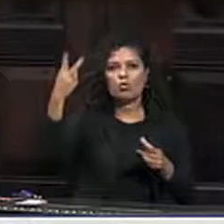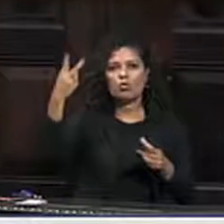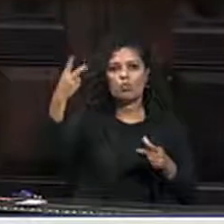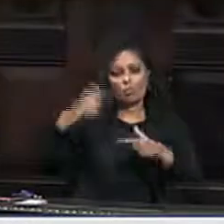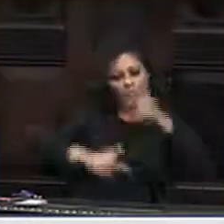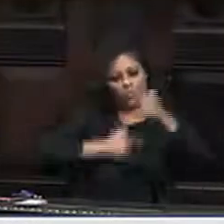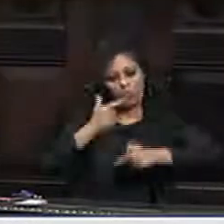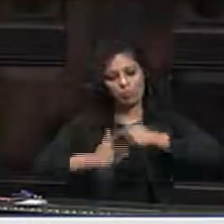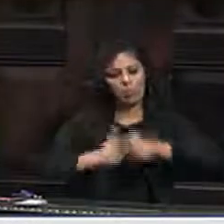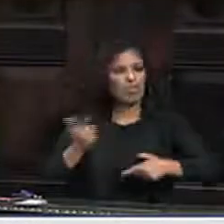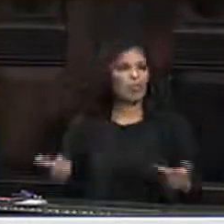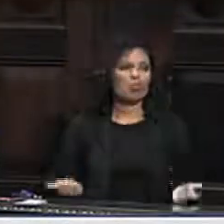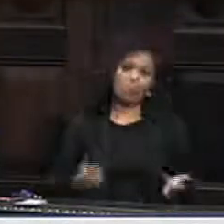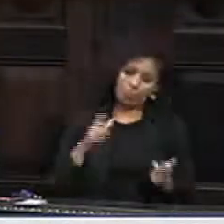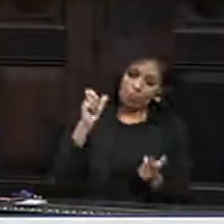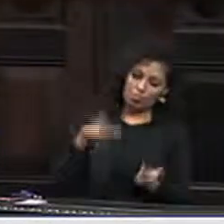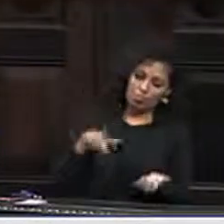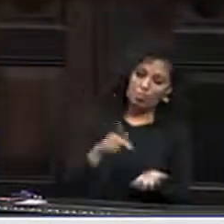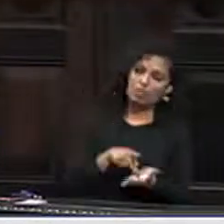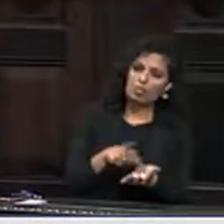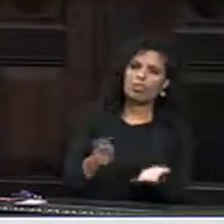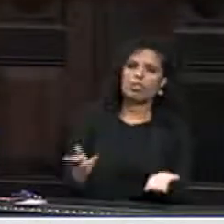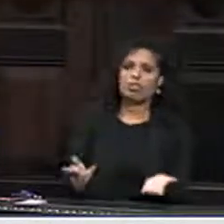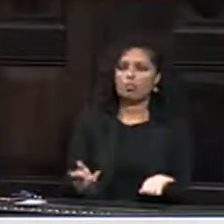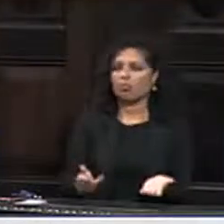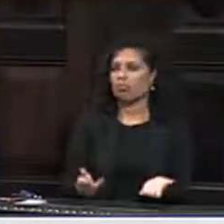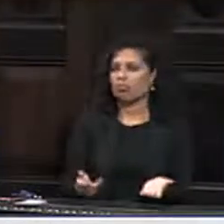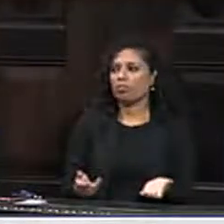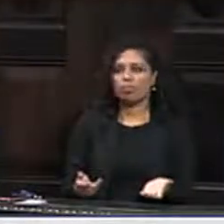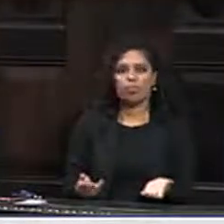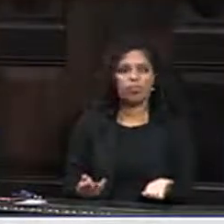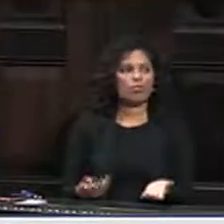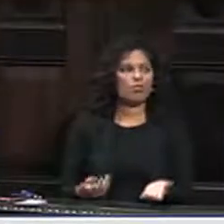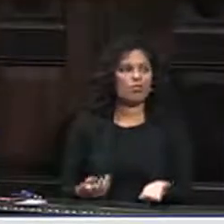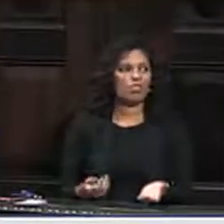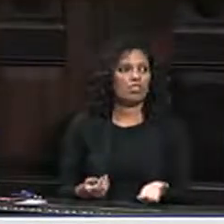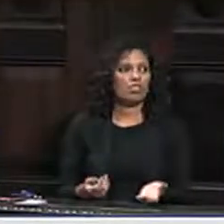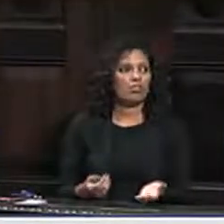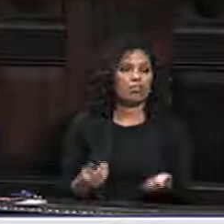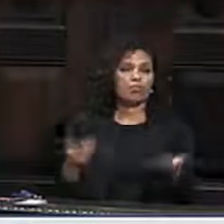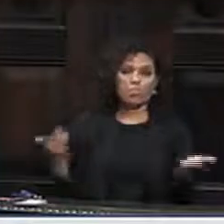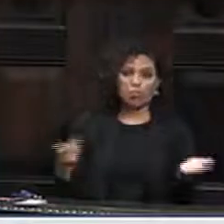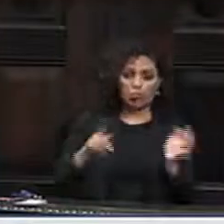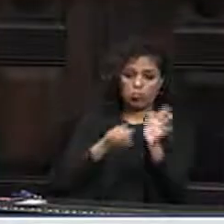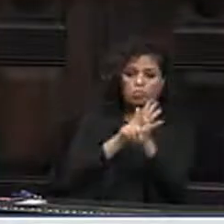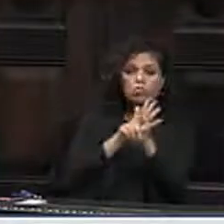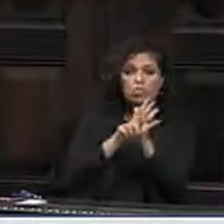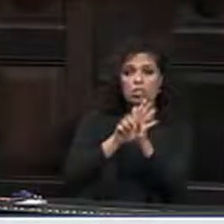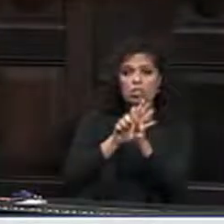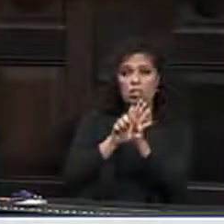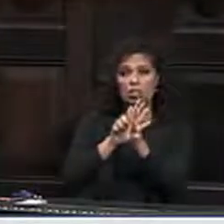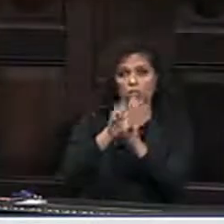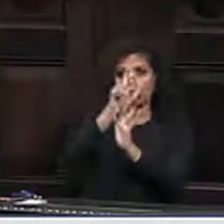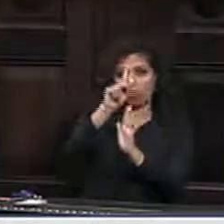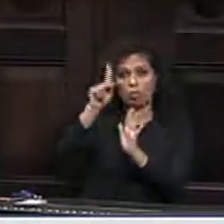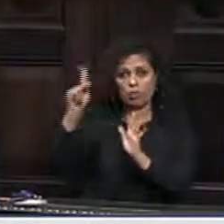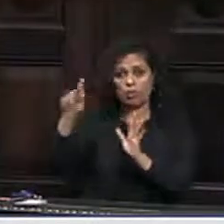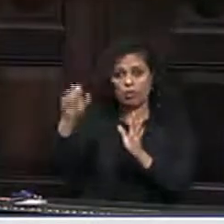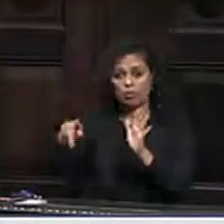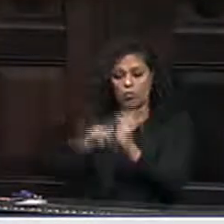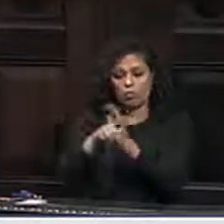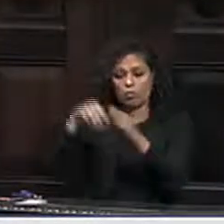Essa é a verdade. Ora, então esse é um projeto político eleitoral